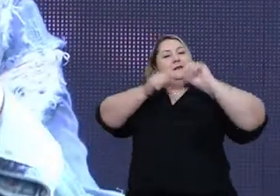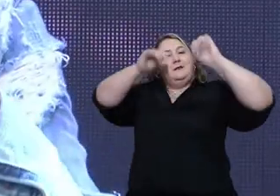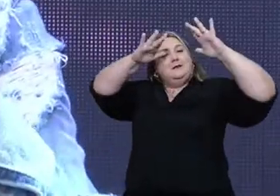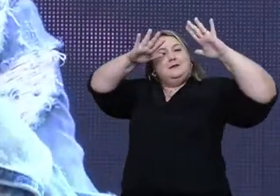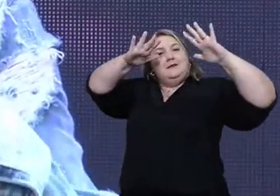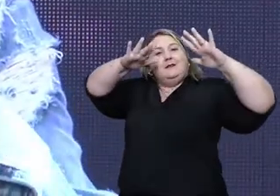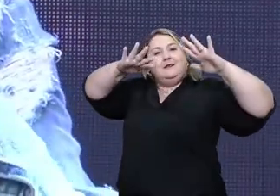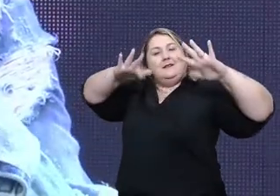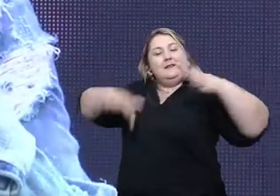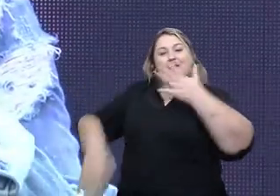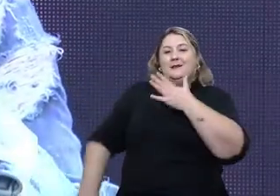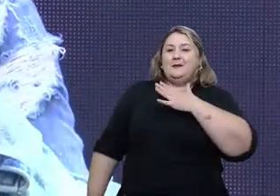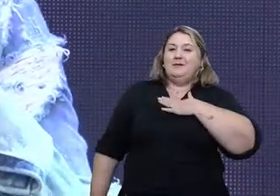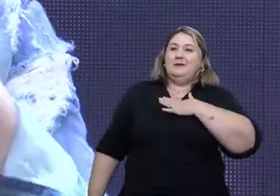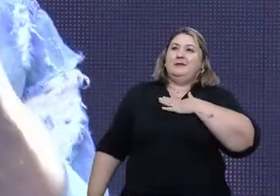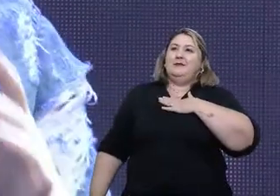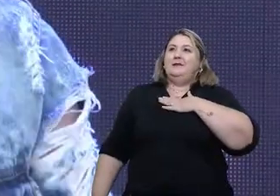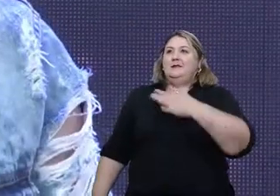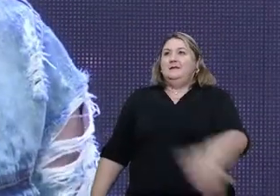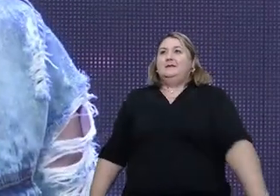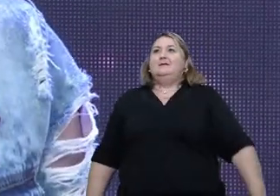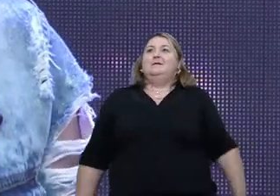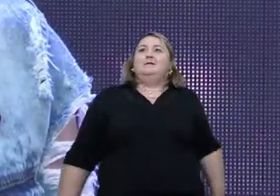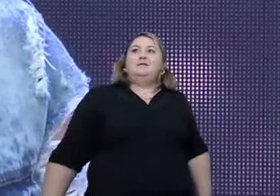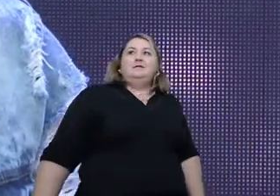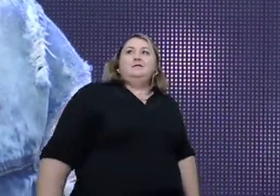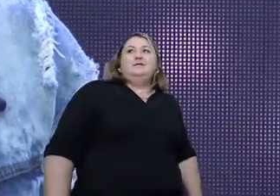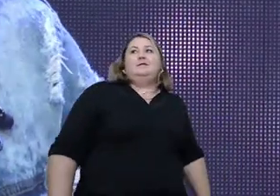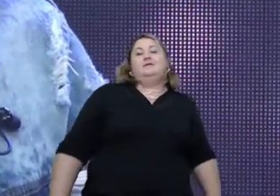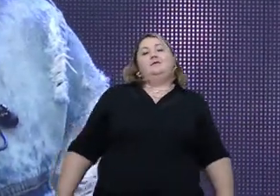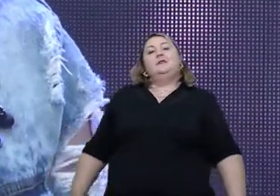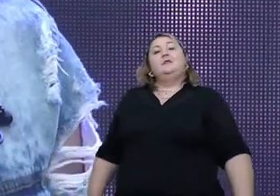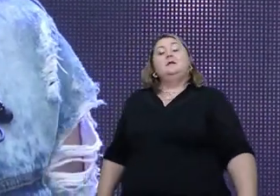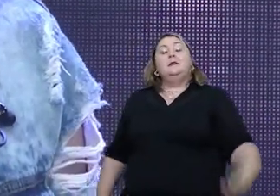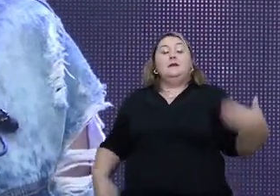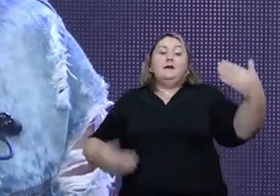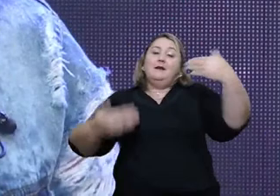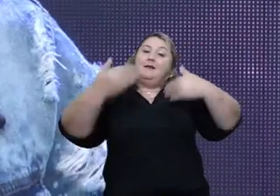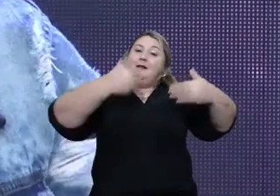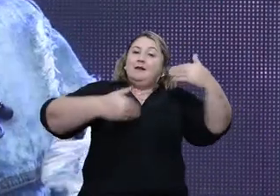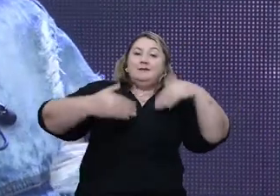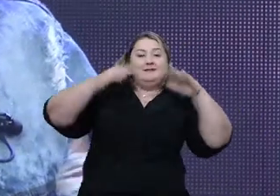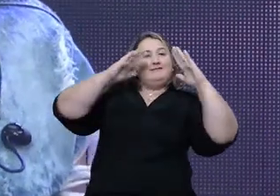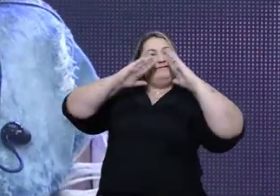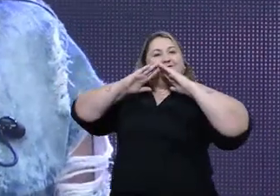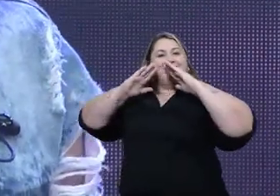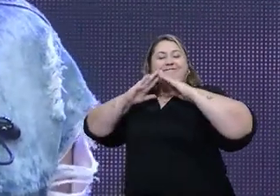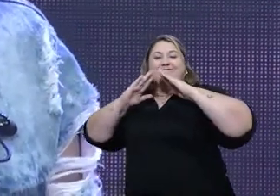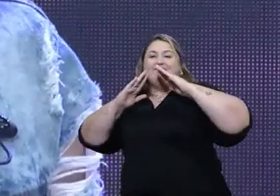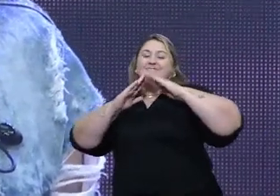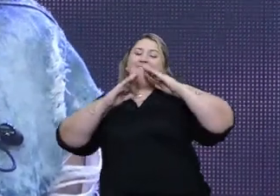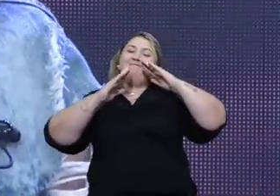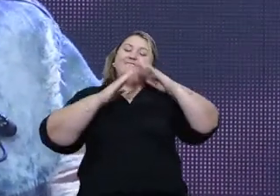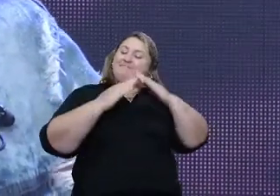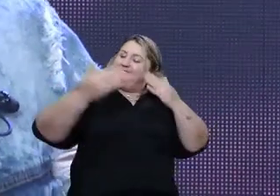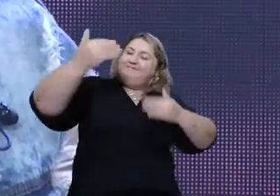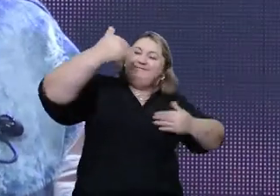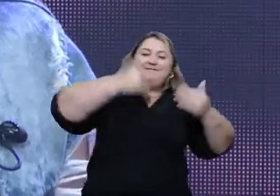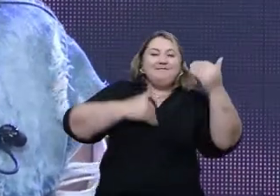maior. Faz um milagre em mim, entra na minha